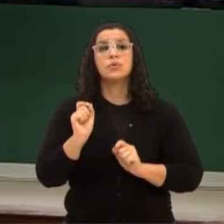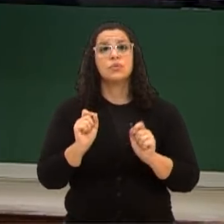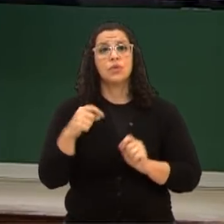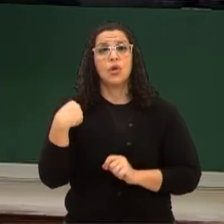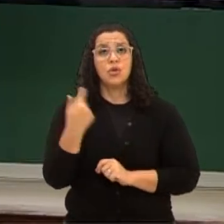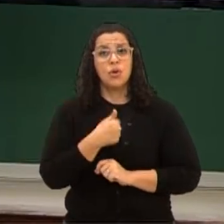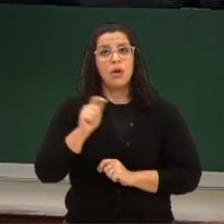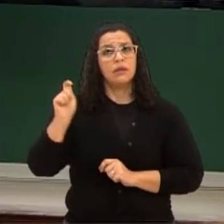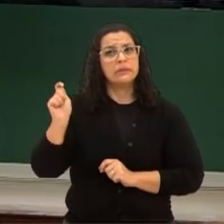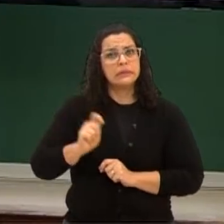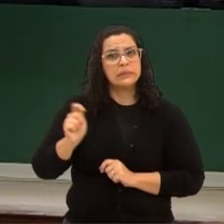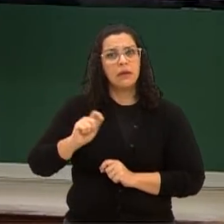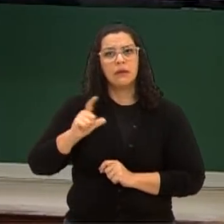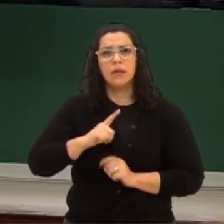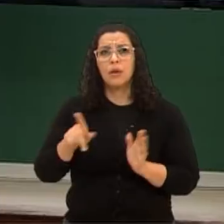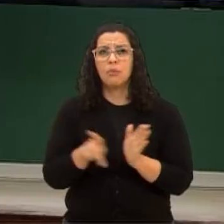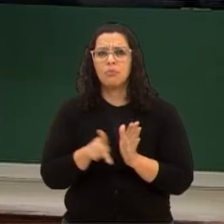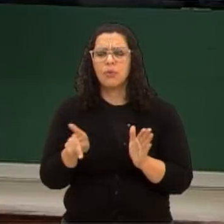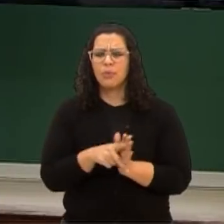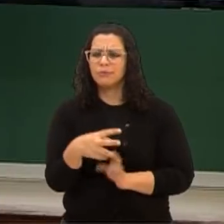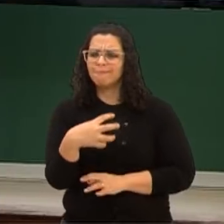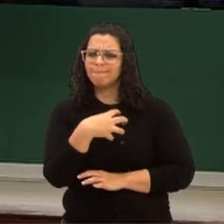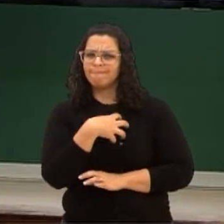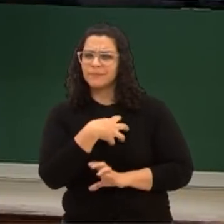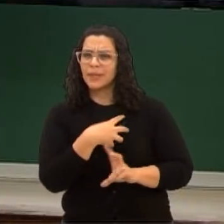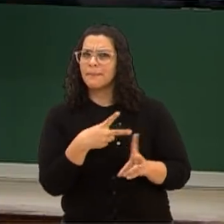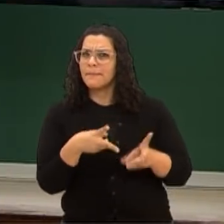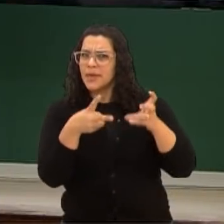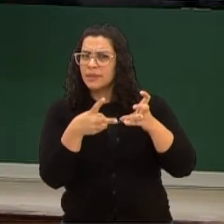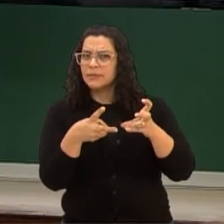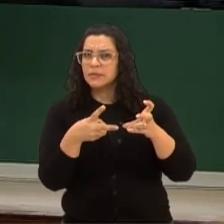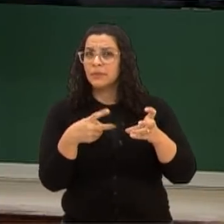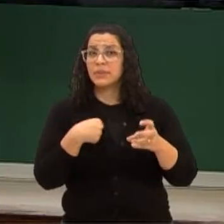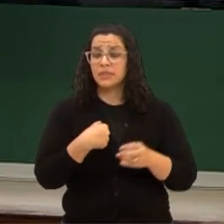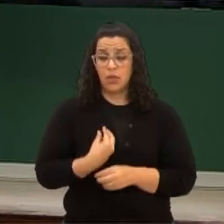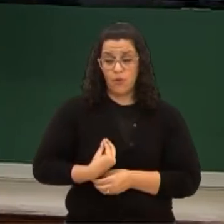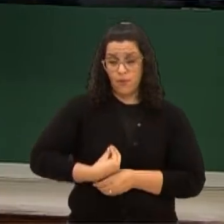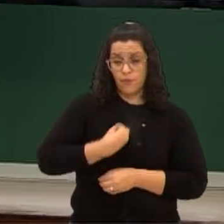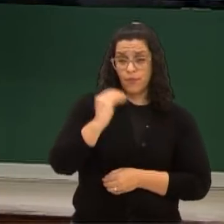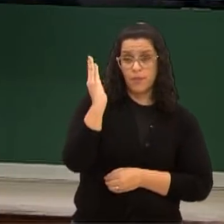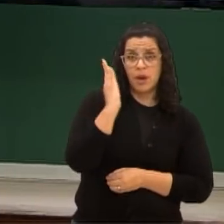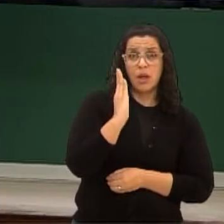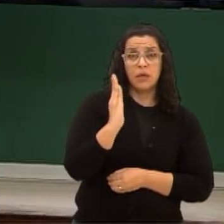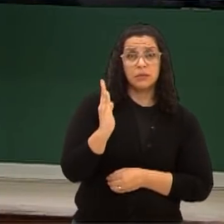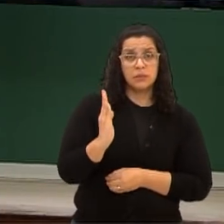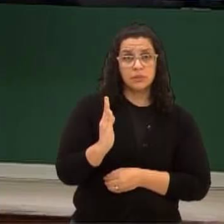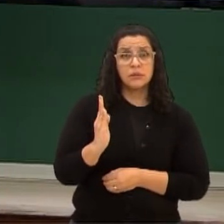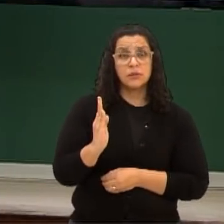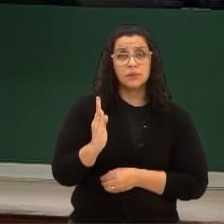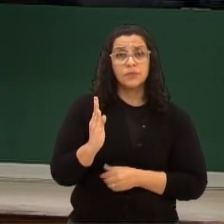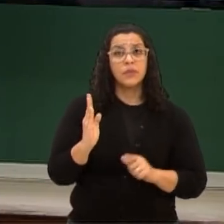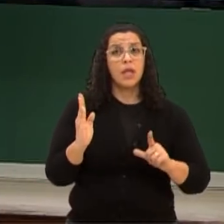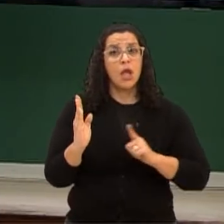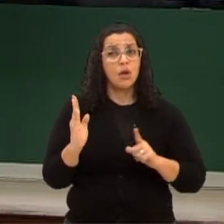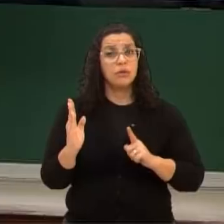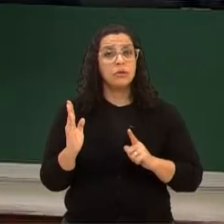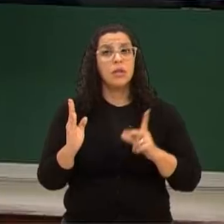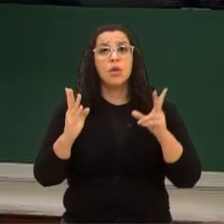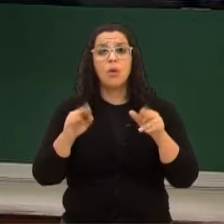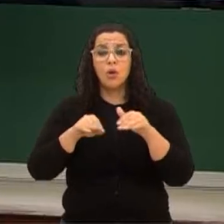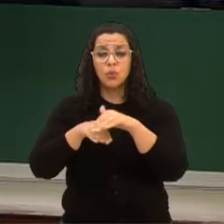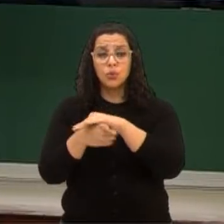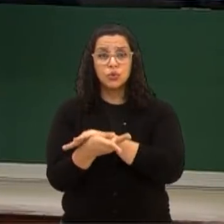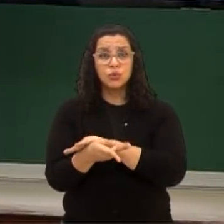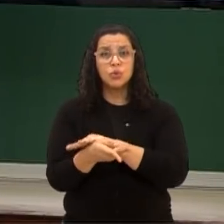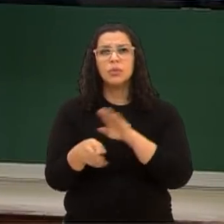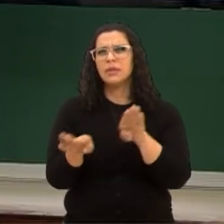gente tenha uma certa impressão de que, se eu estiver no Brasil, eu tenho os mesmos